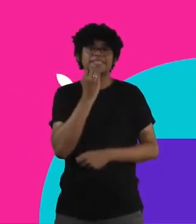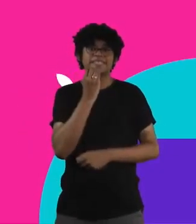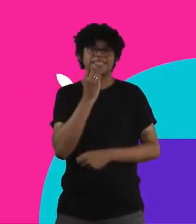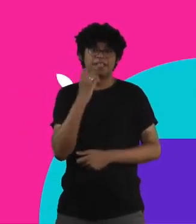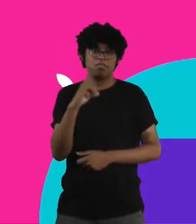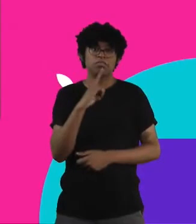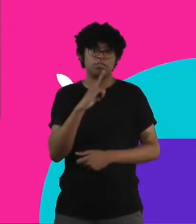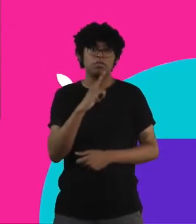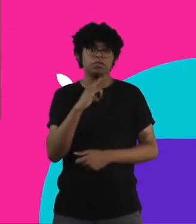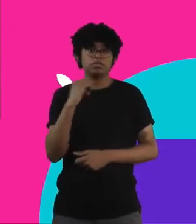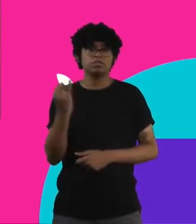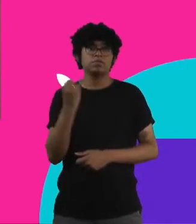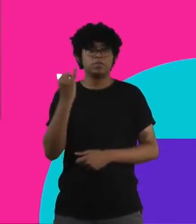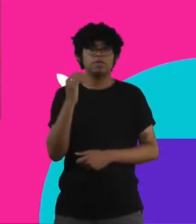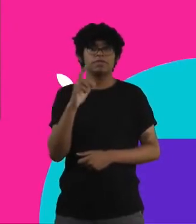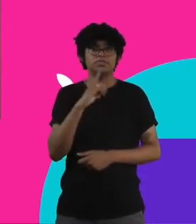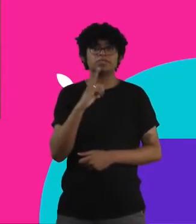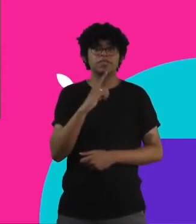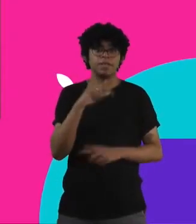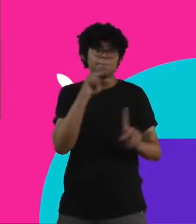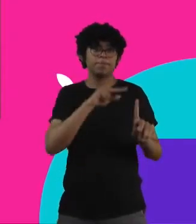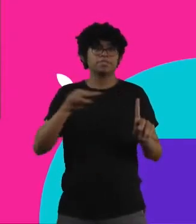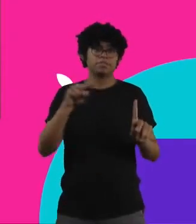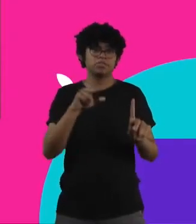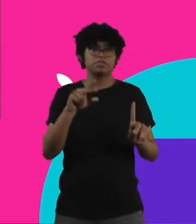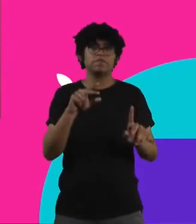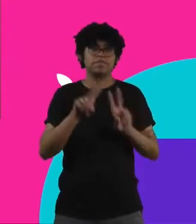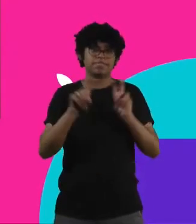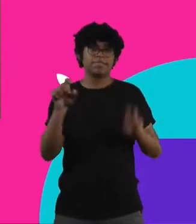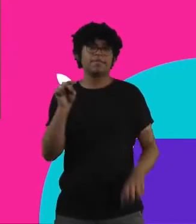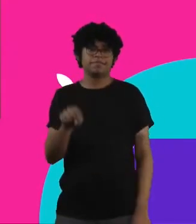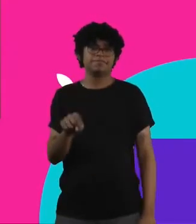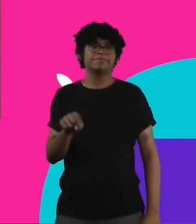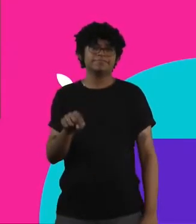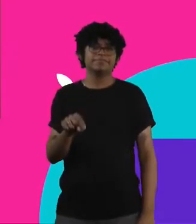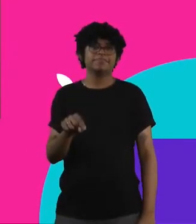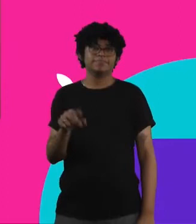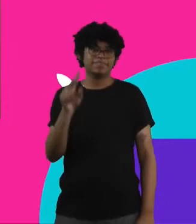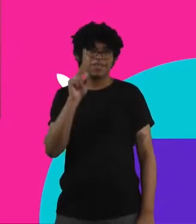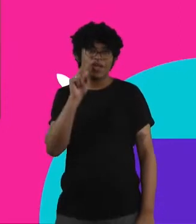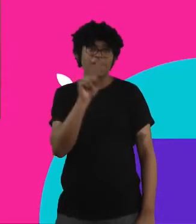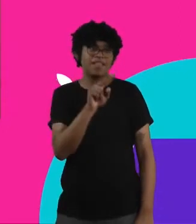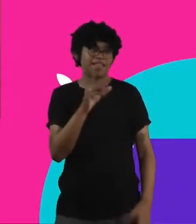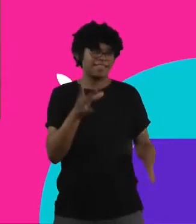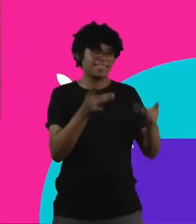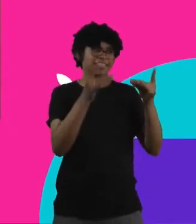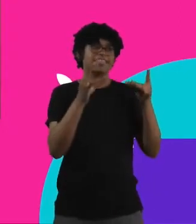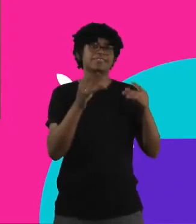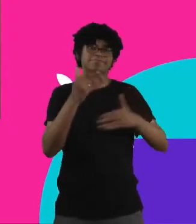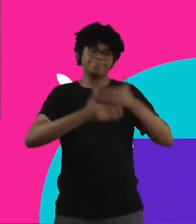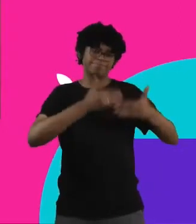tenha essa lente, né, para esses assuntos. Olhar no detalhe e